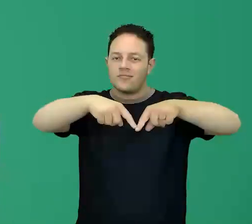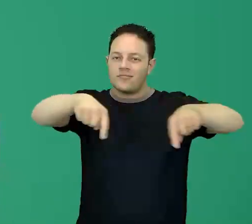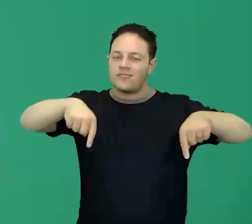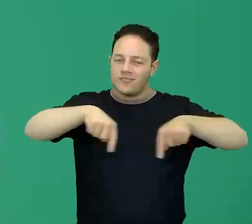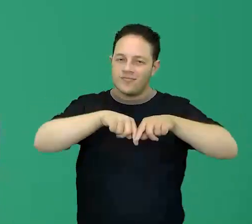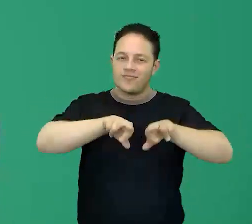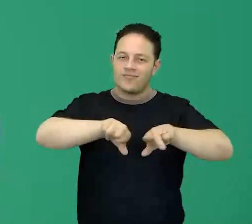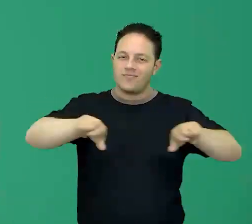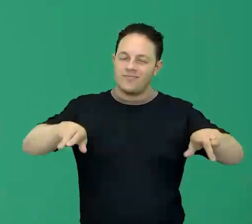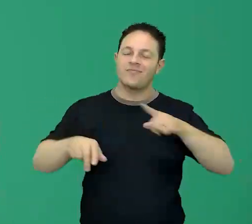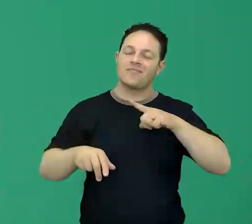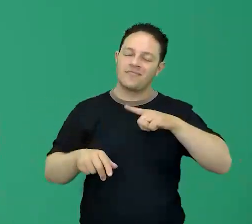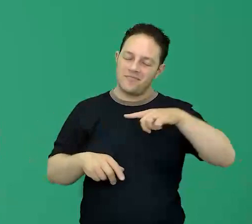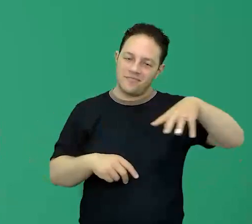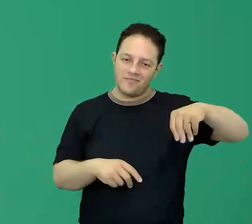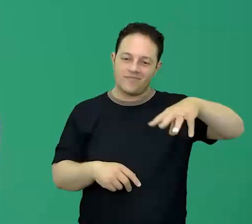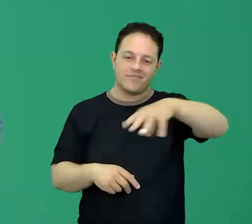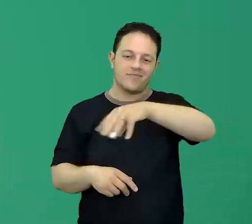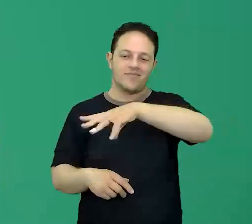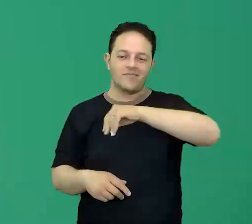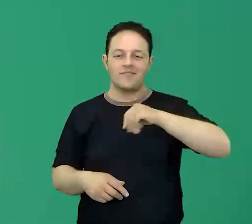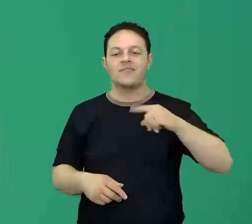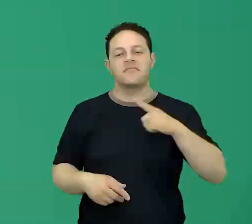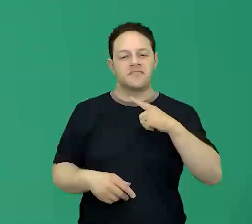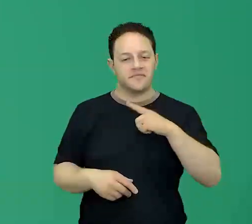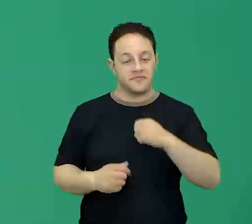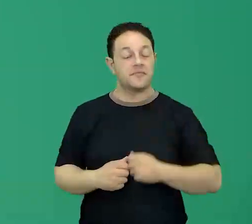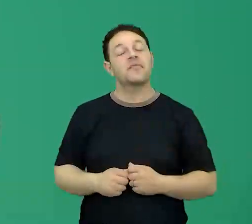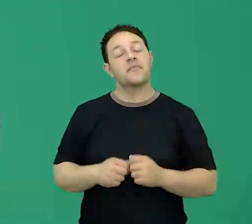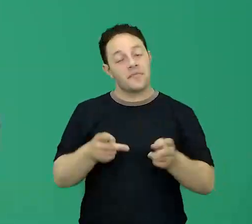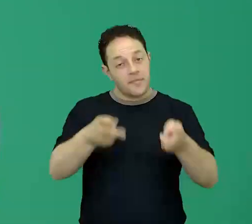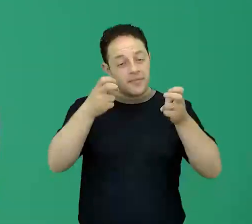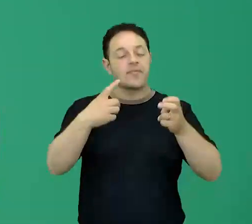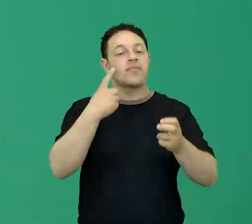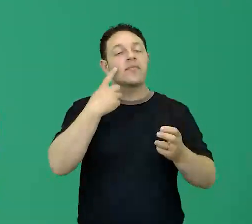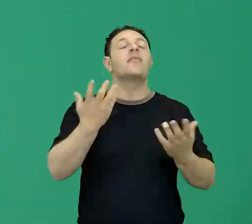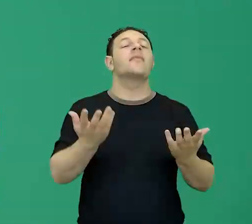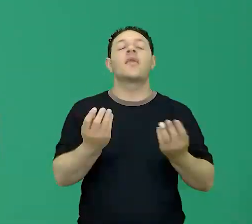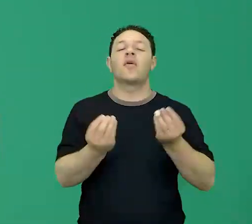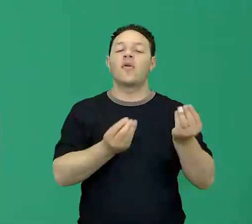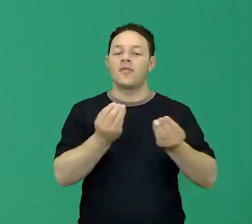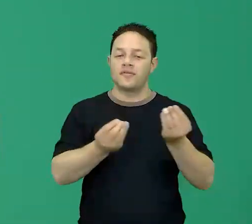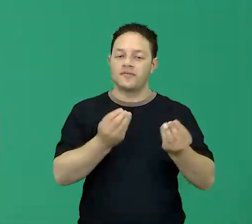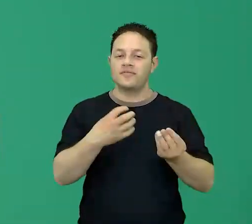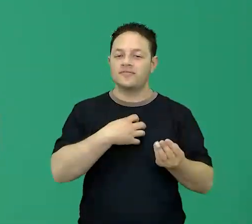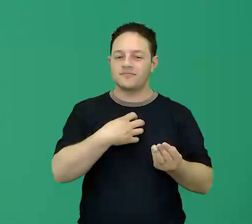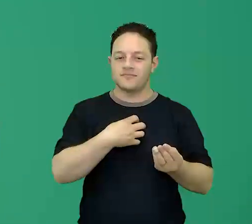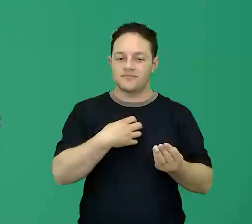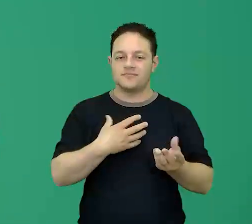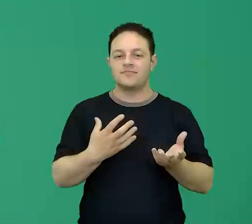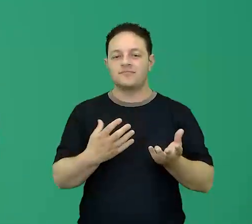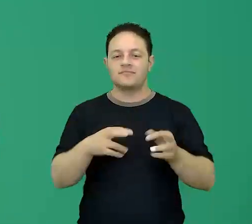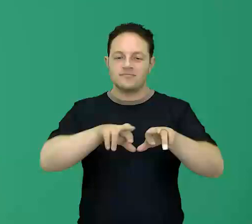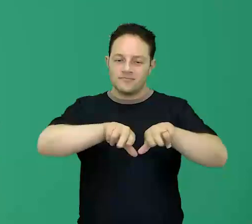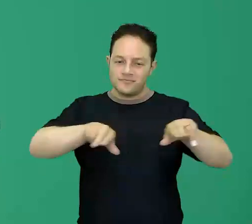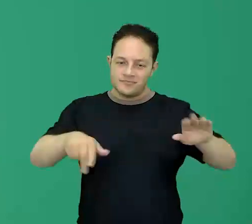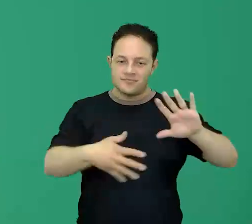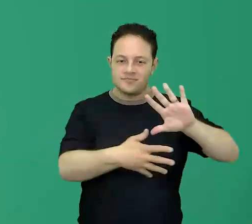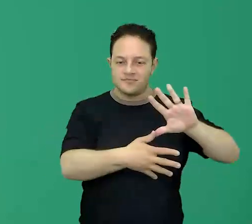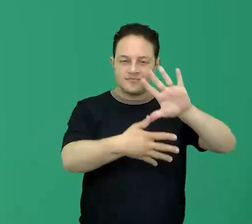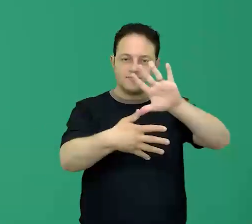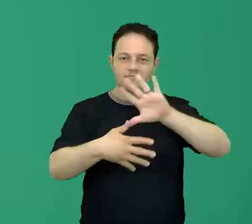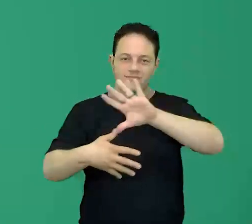esses mapas topográficos, onde a gente vai perceber, né, a altura, né, e a profundidade